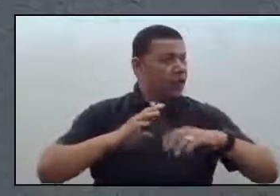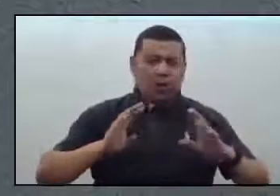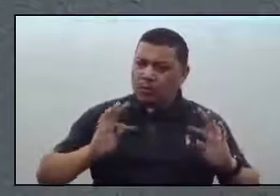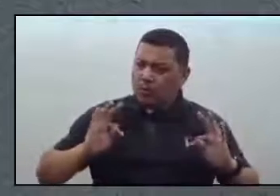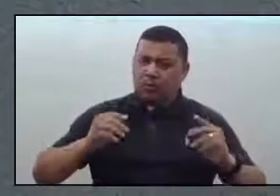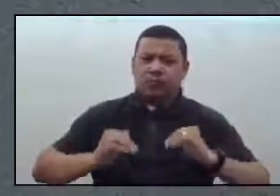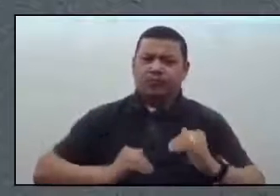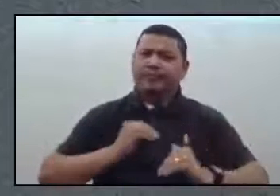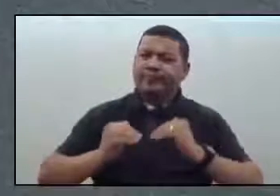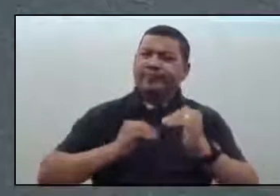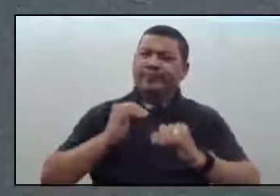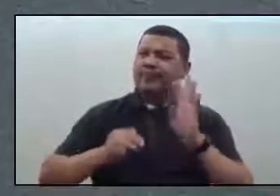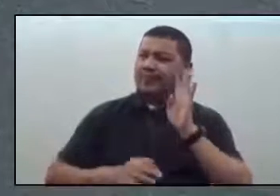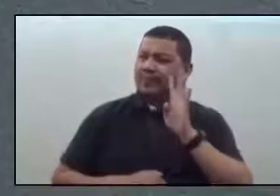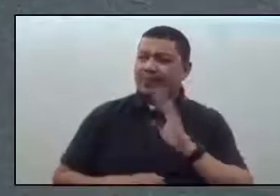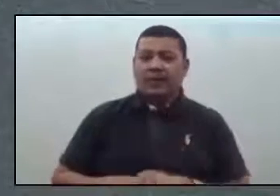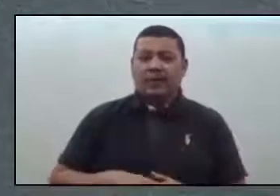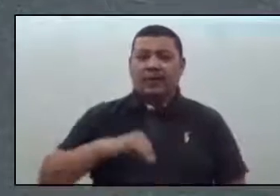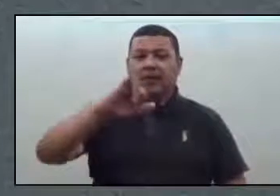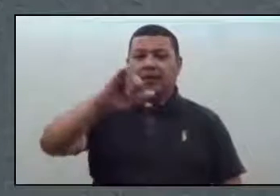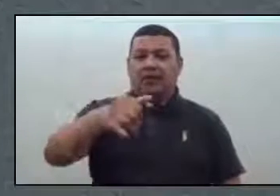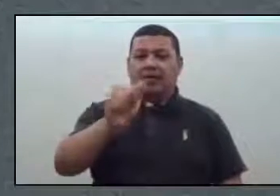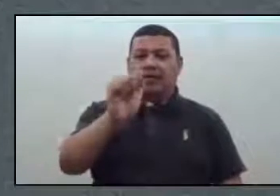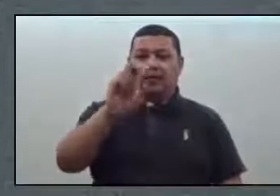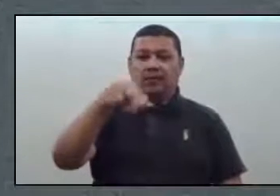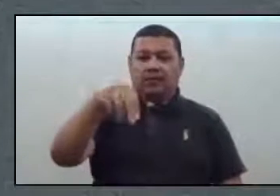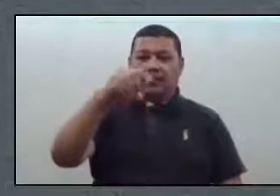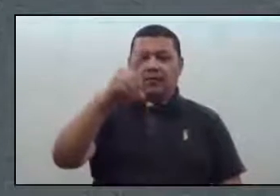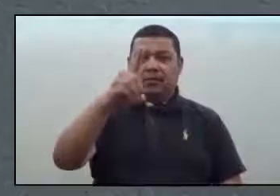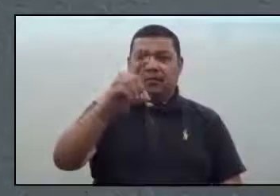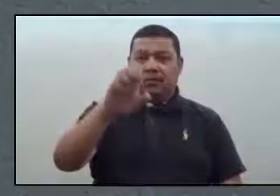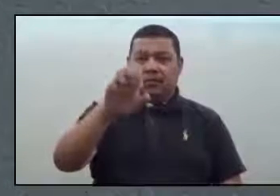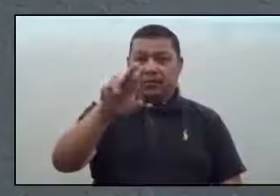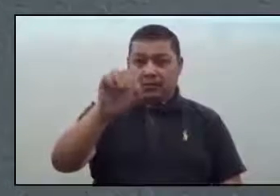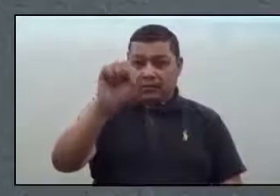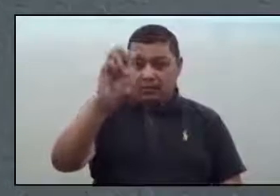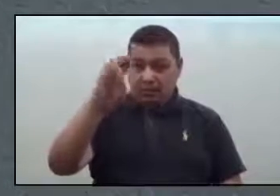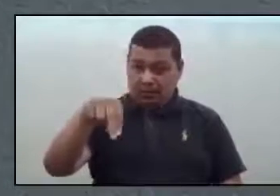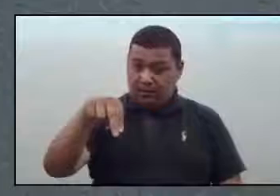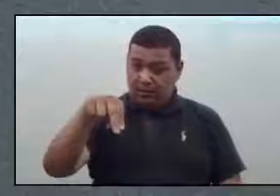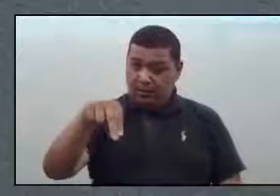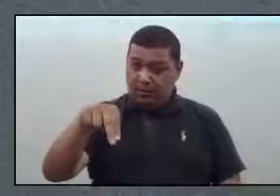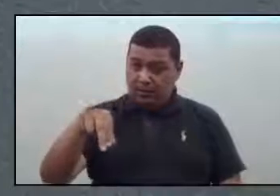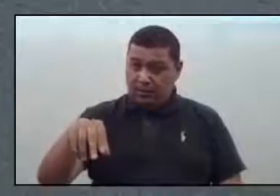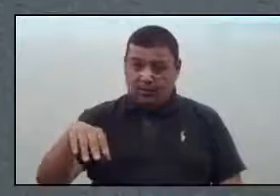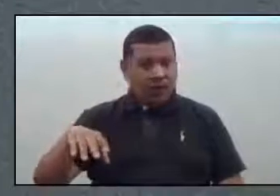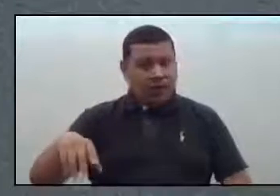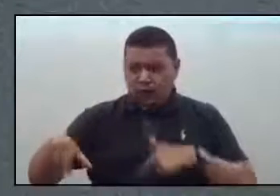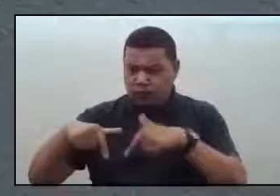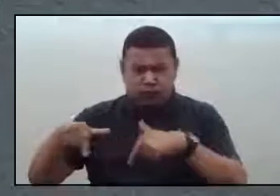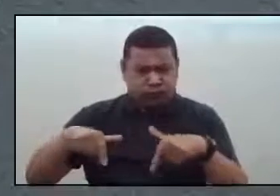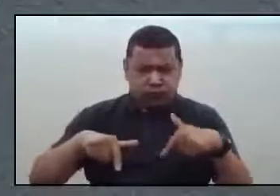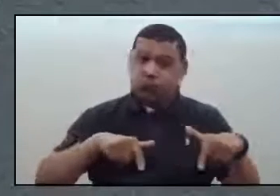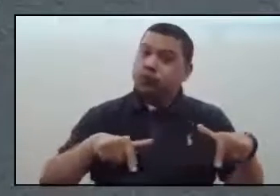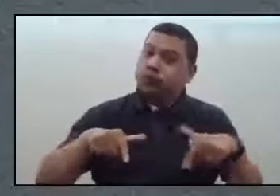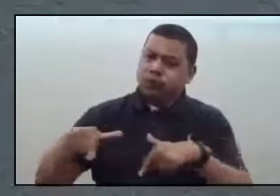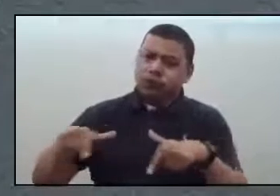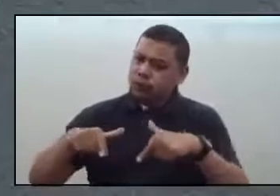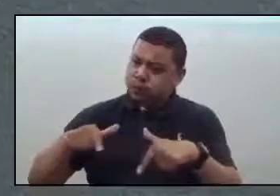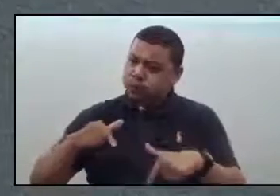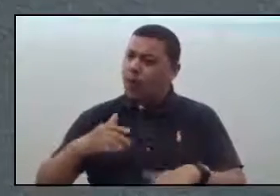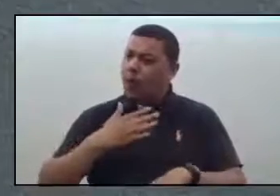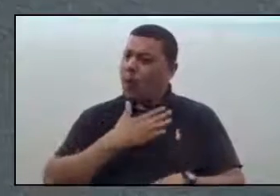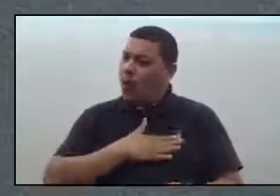E eu vejo o Janderson totalmente comprometido com esse concurso. Então, onde as coisas tendem a